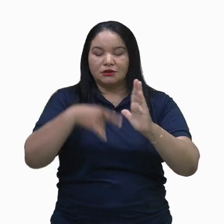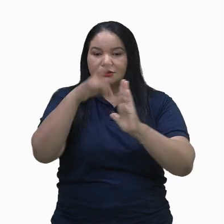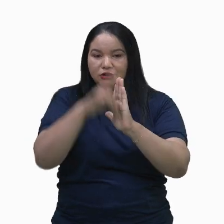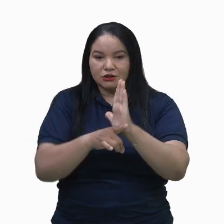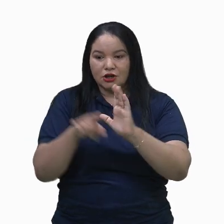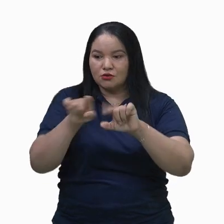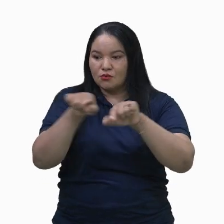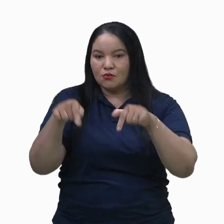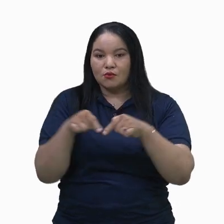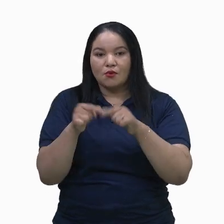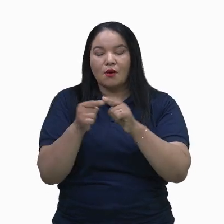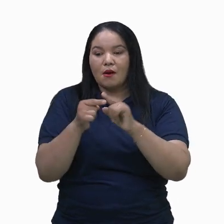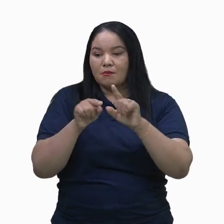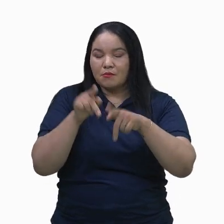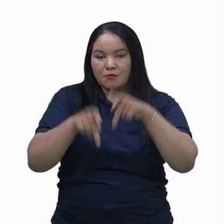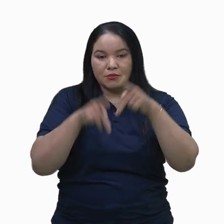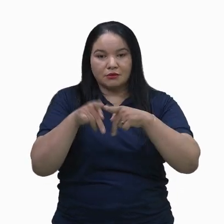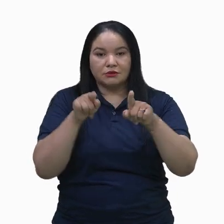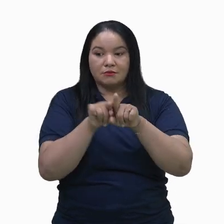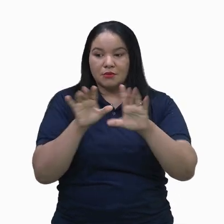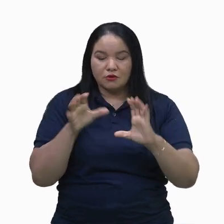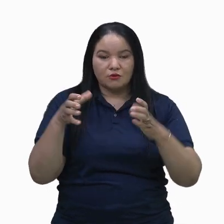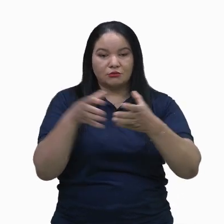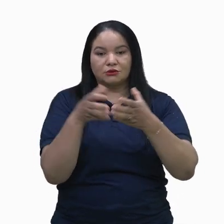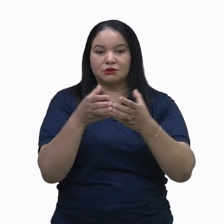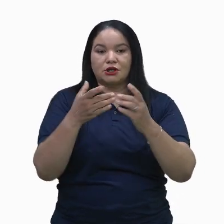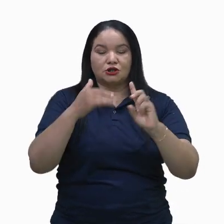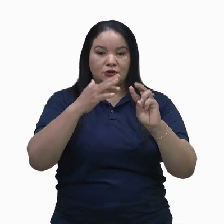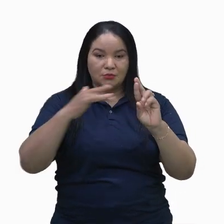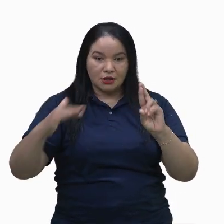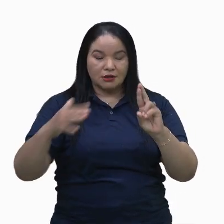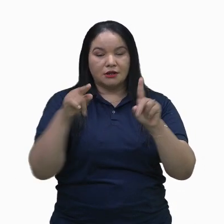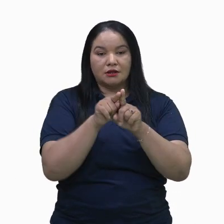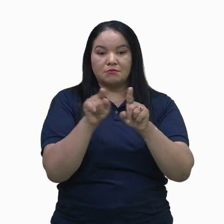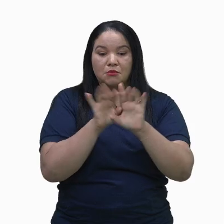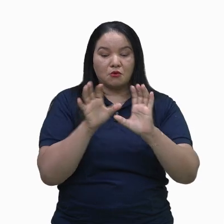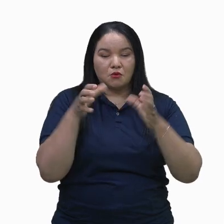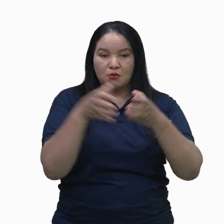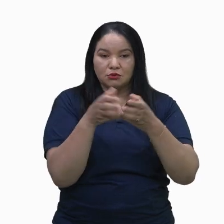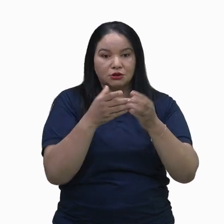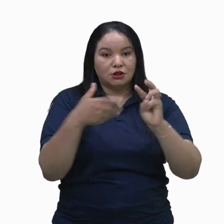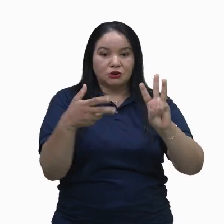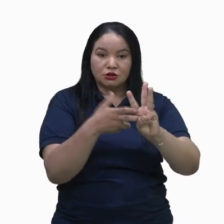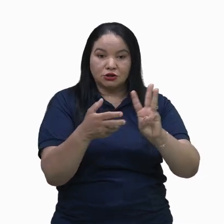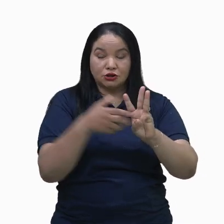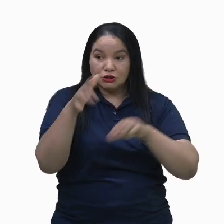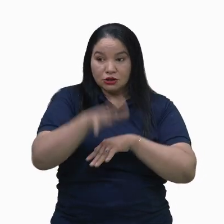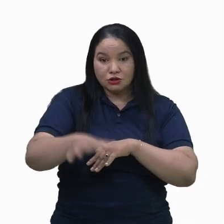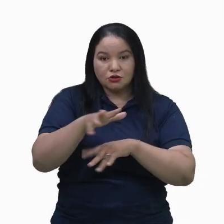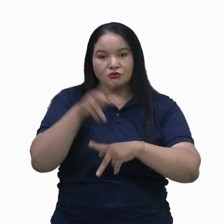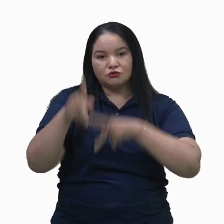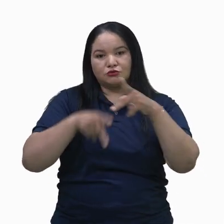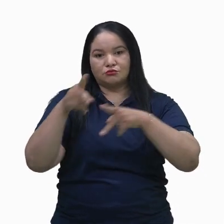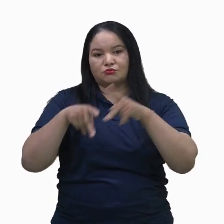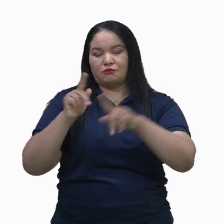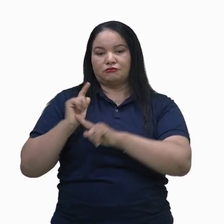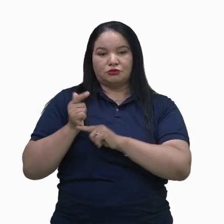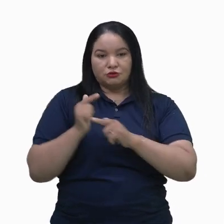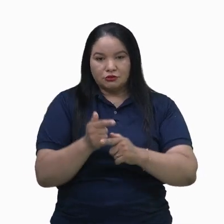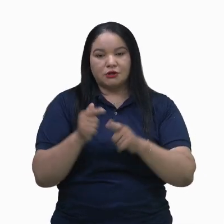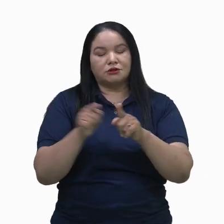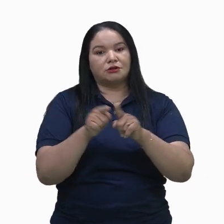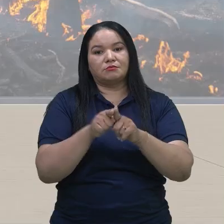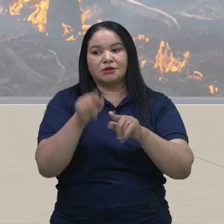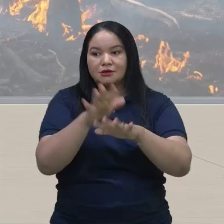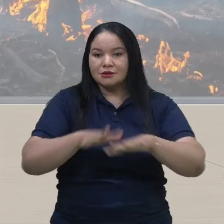daquelas populações, dessas comunidades ribeirinhas, as comunidades indígenas, né, de uma forma geral dos povos originários, né, que são deixados